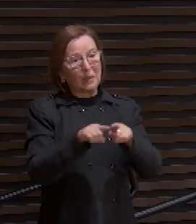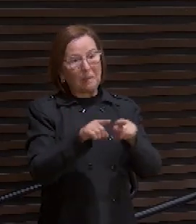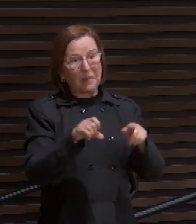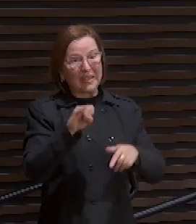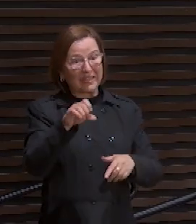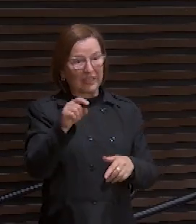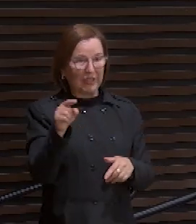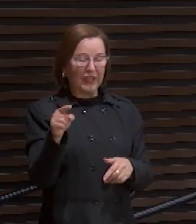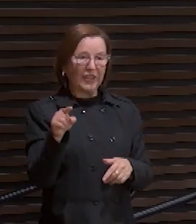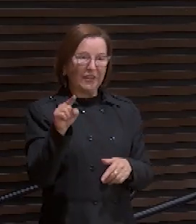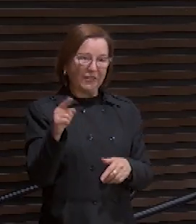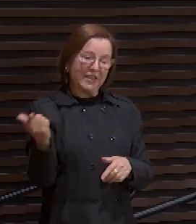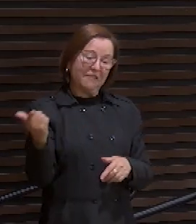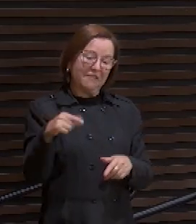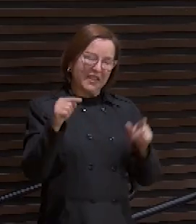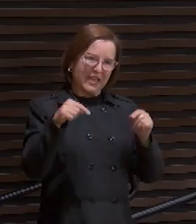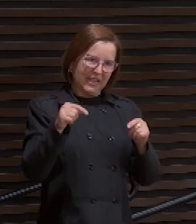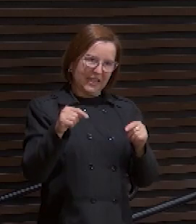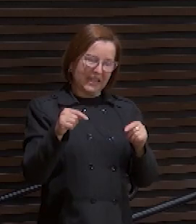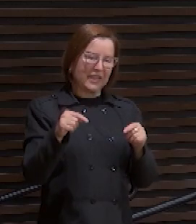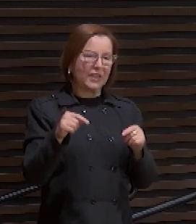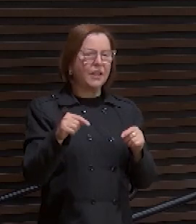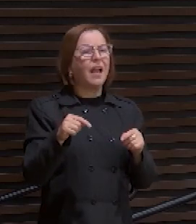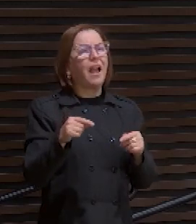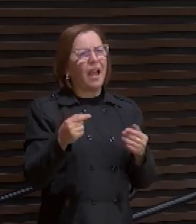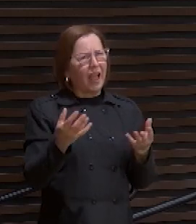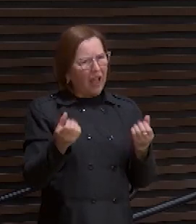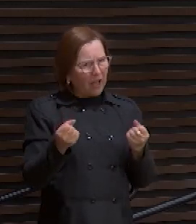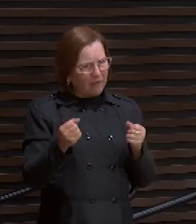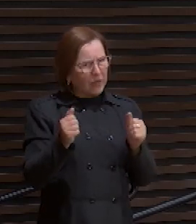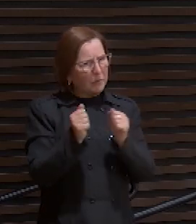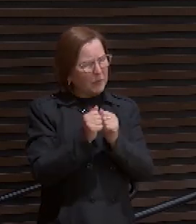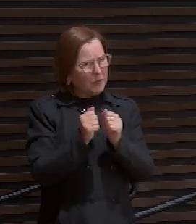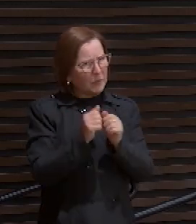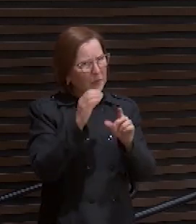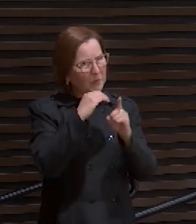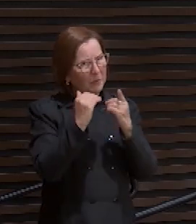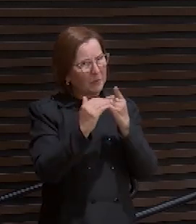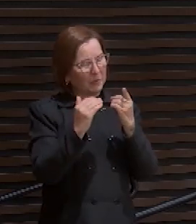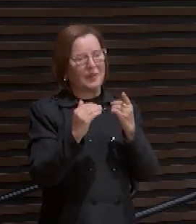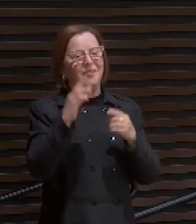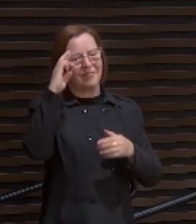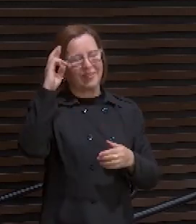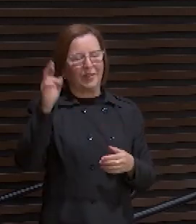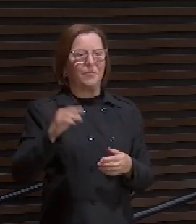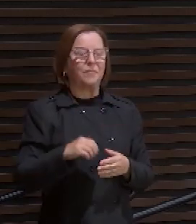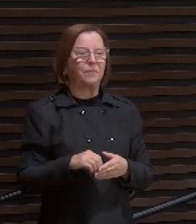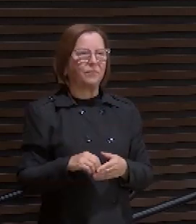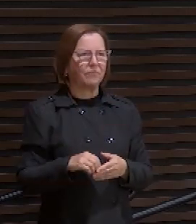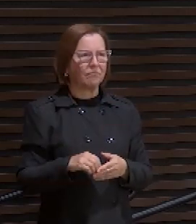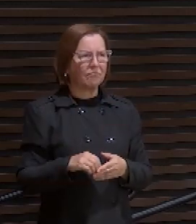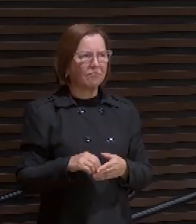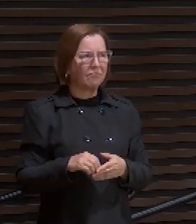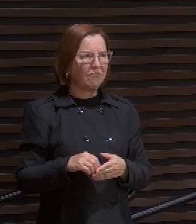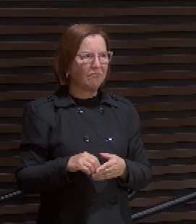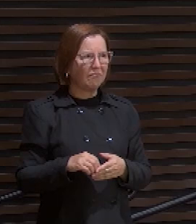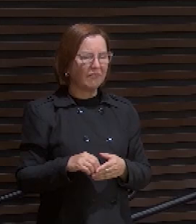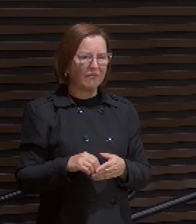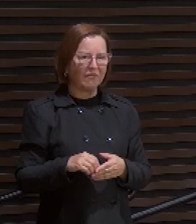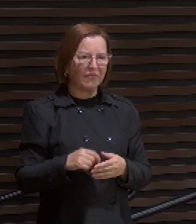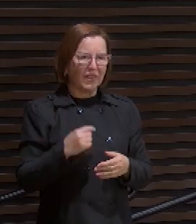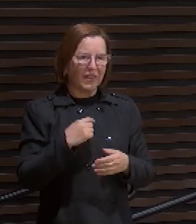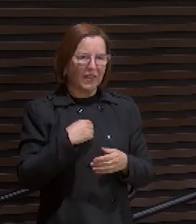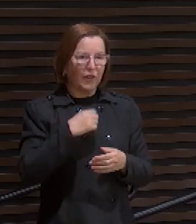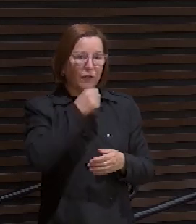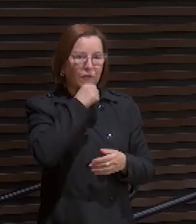vamos cultuar e vamos nos edificar mutuamente. É uma palavra de um velho que não está